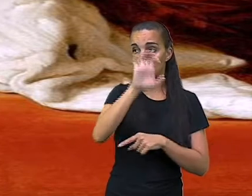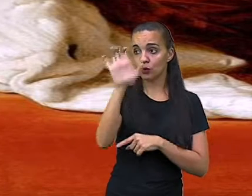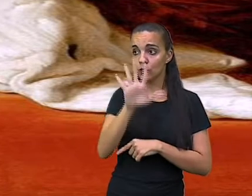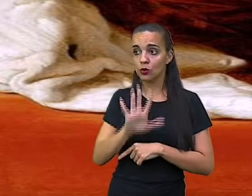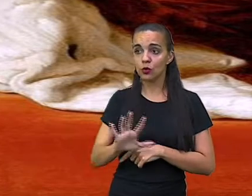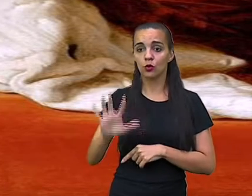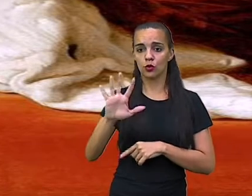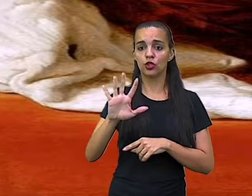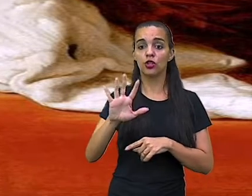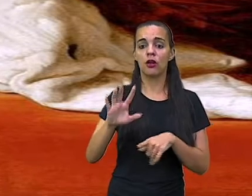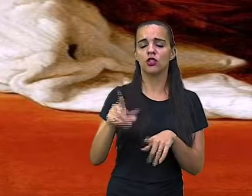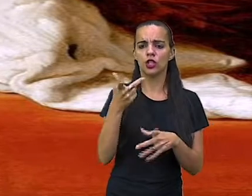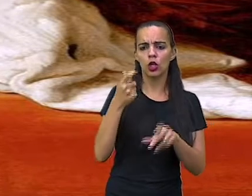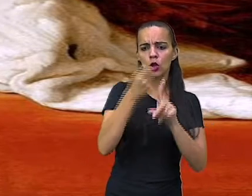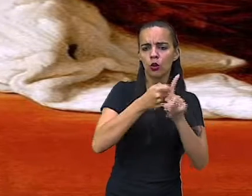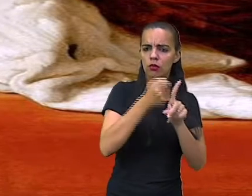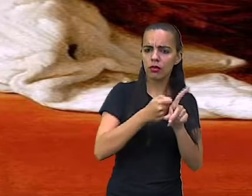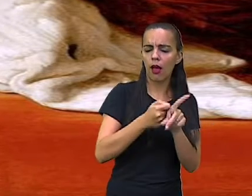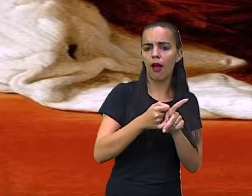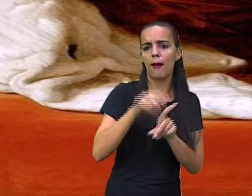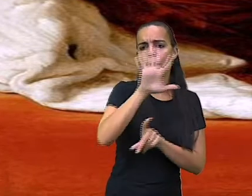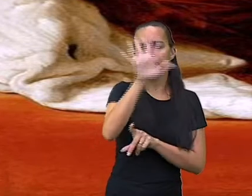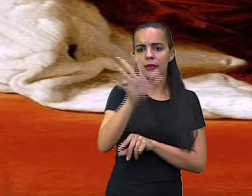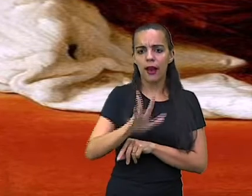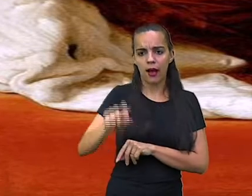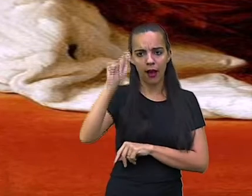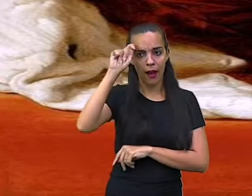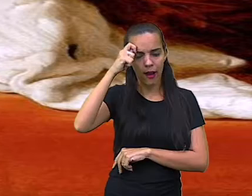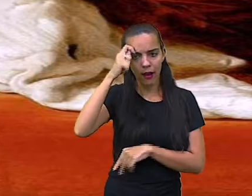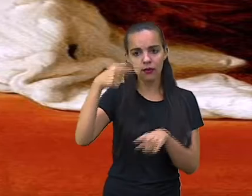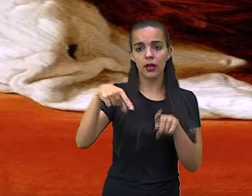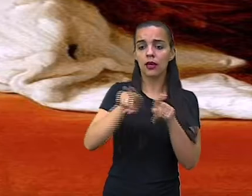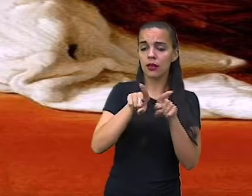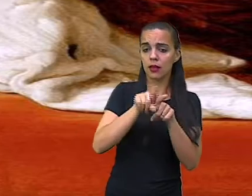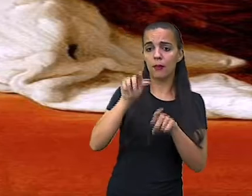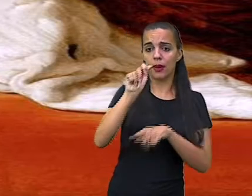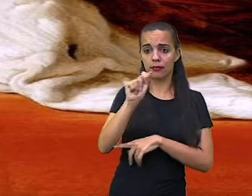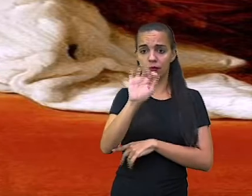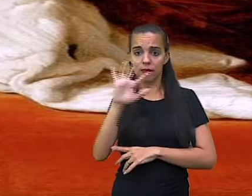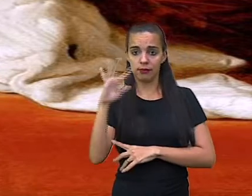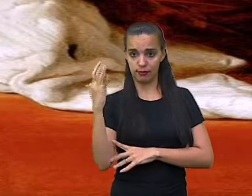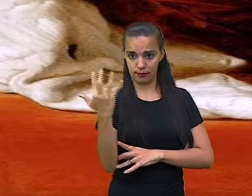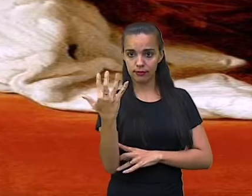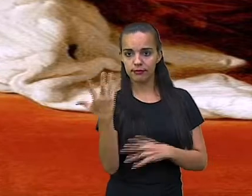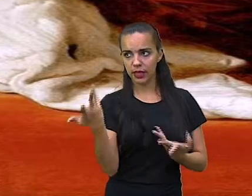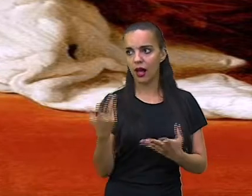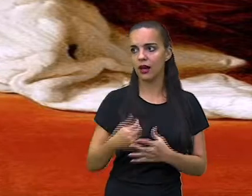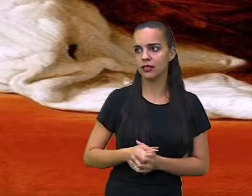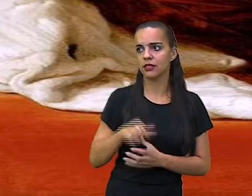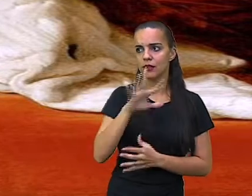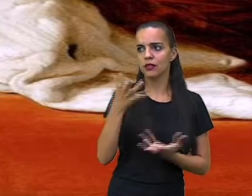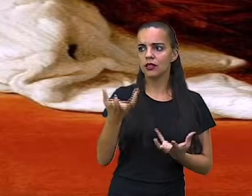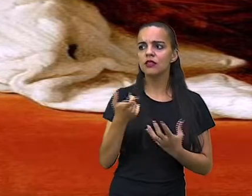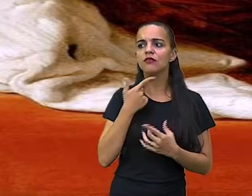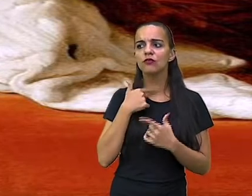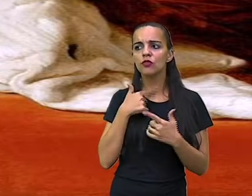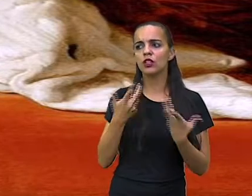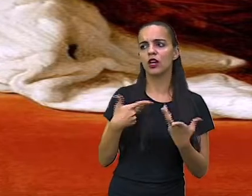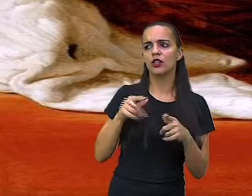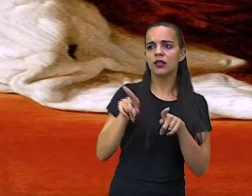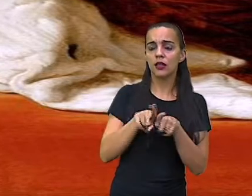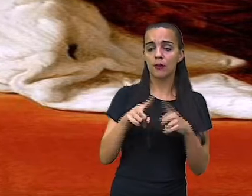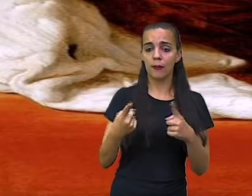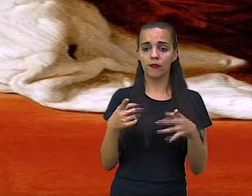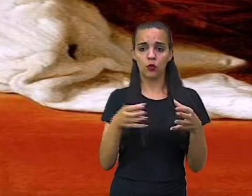e asiáticos. No ano de 1852, com o apoio da burguesia, religiosos e